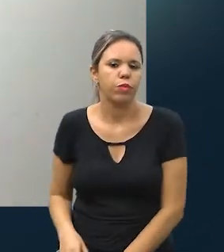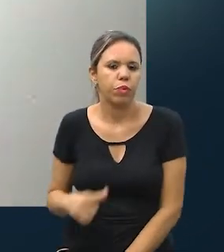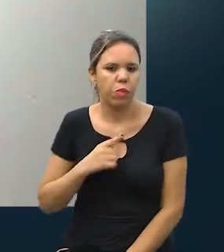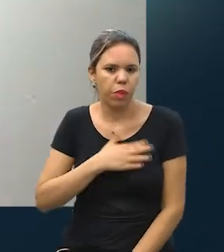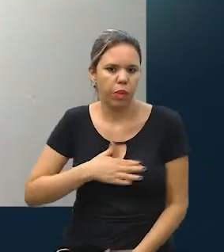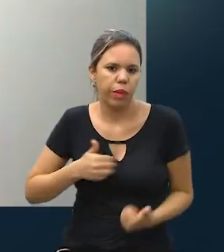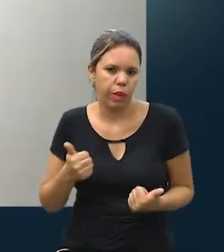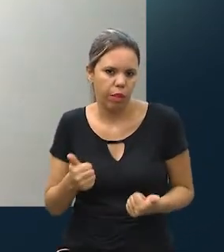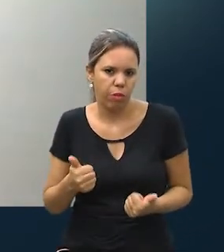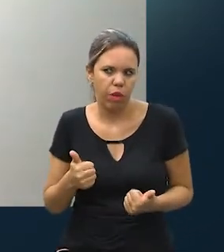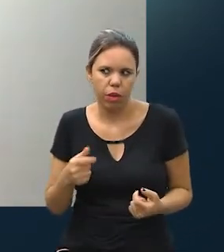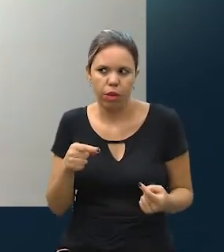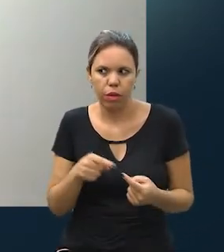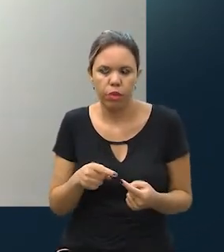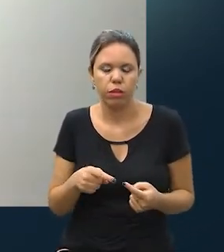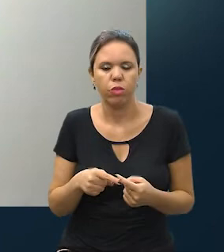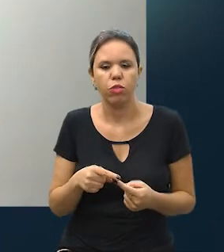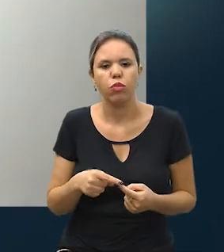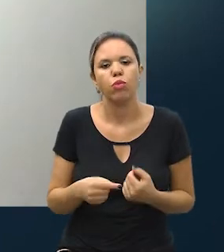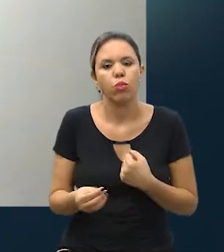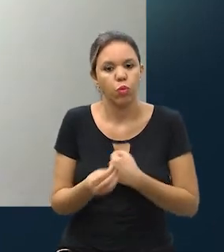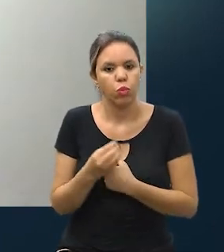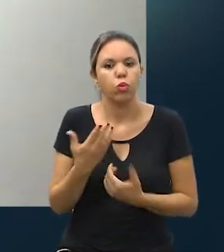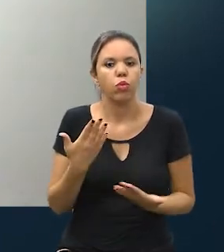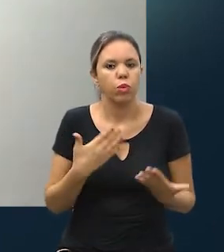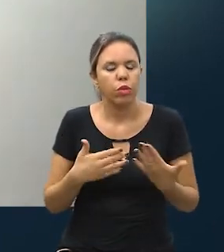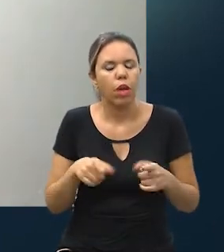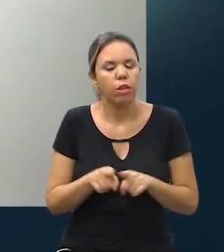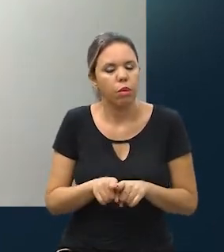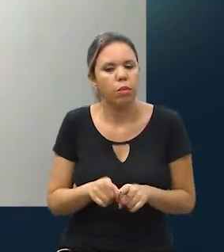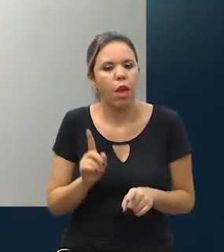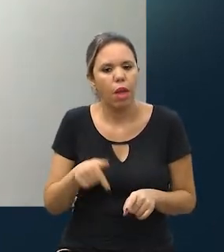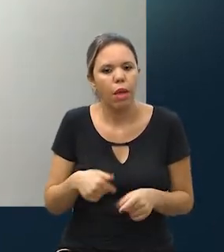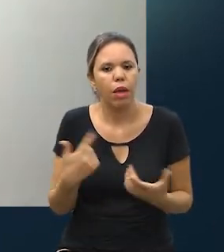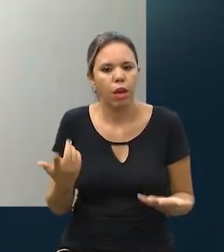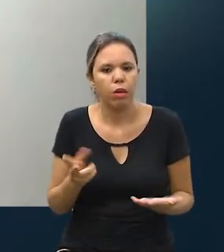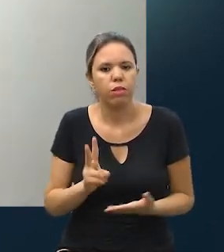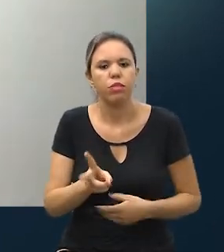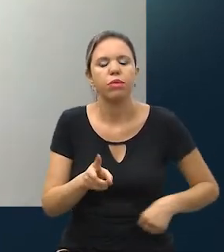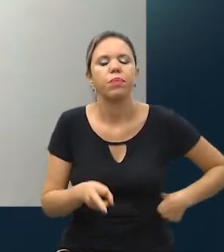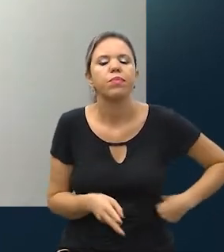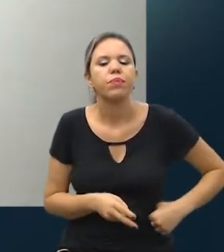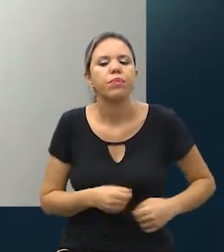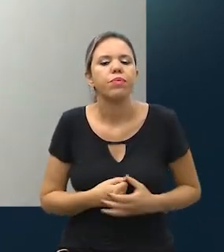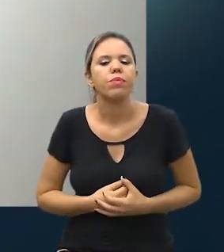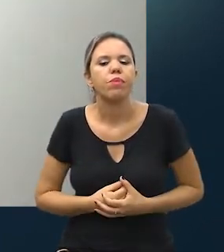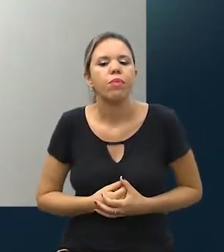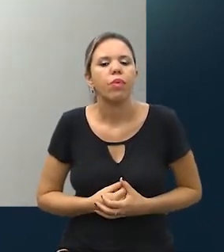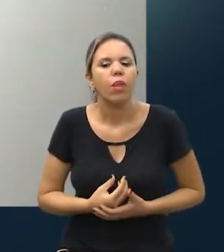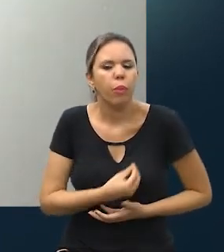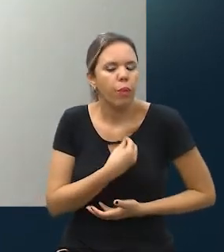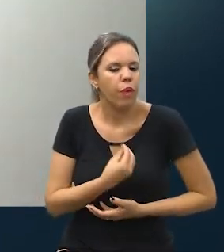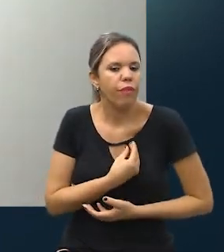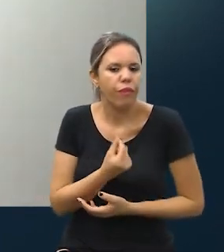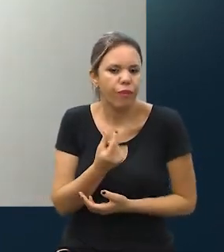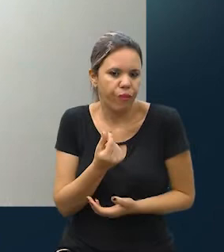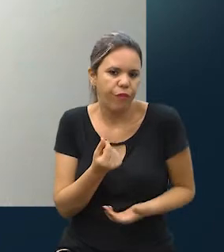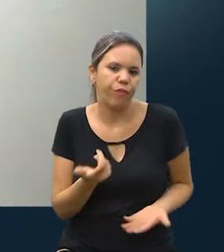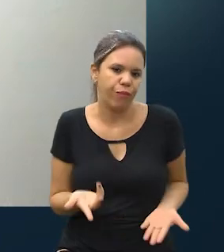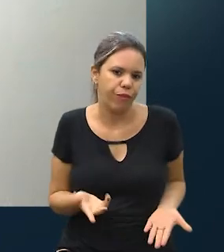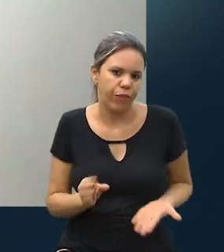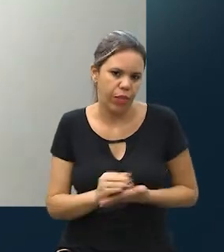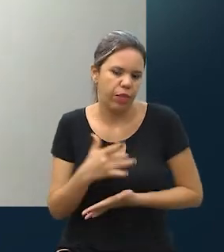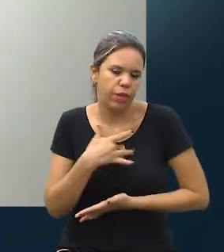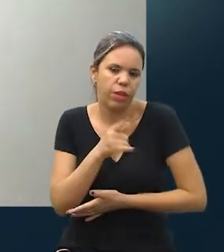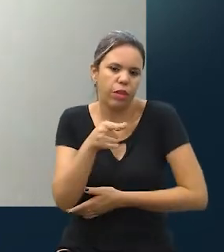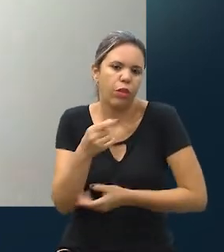bem consigo mesma, autocuidado, e para isso precisa continuar uma vida financeira saudável, porque